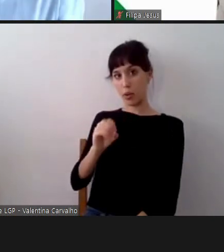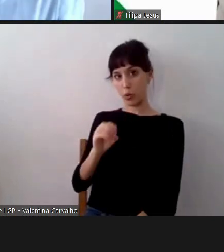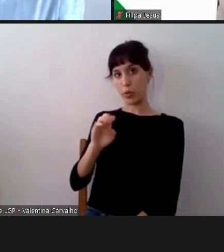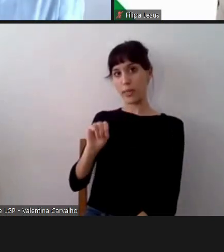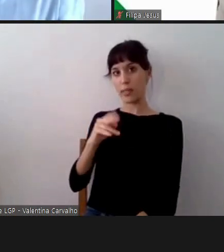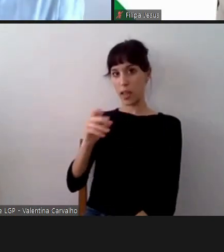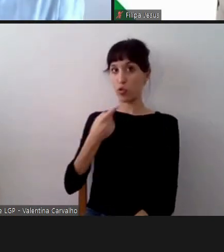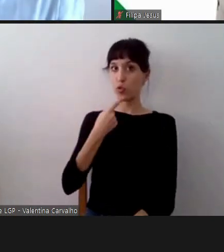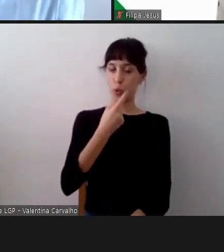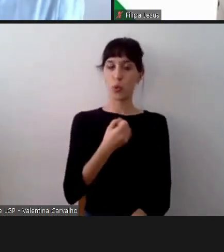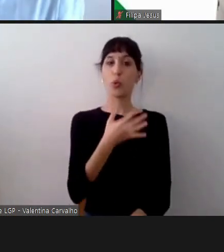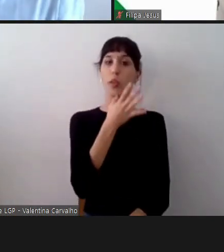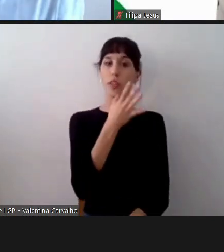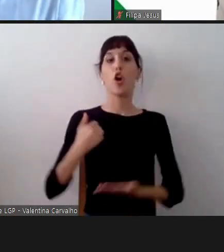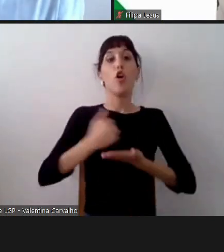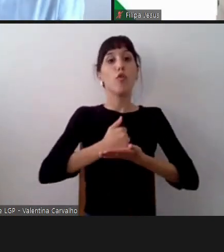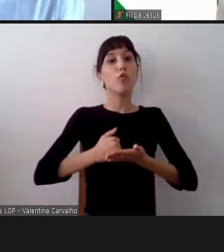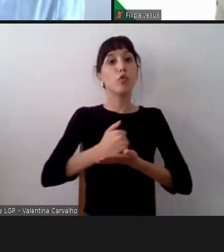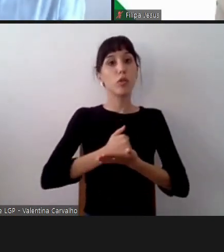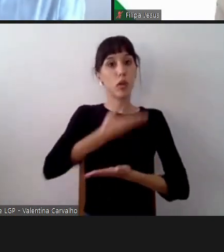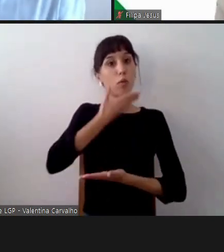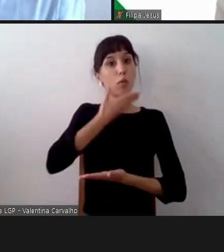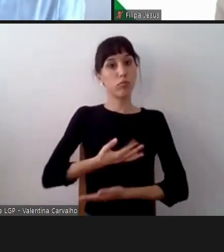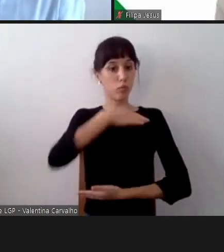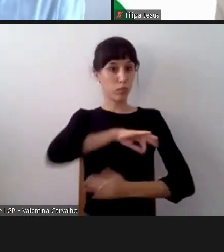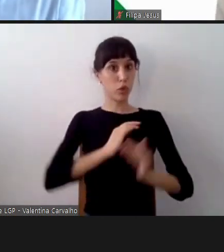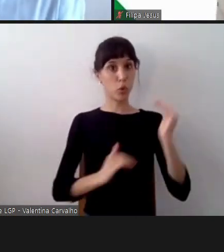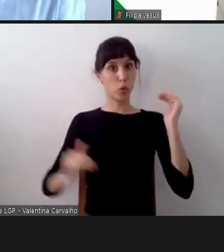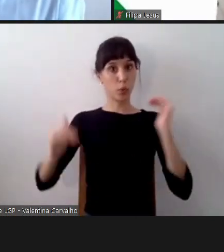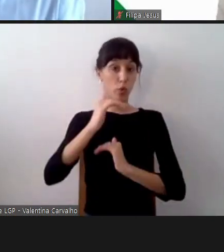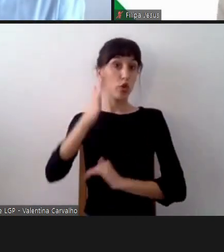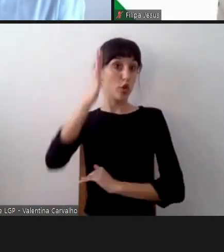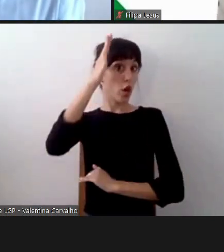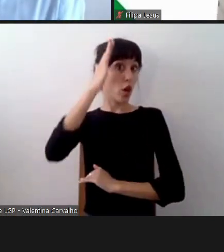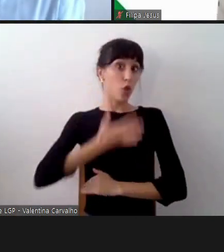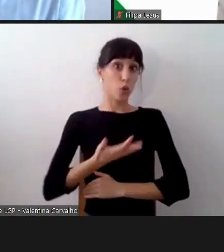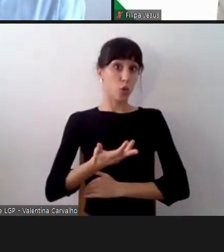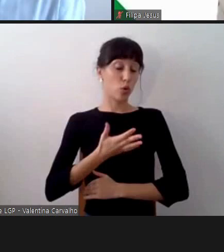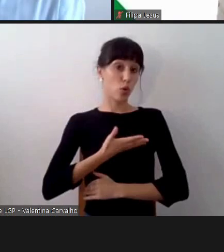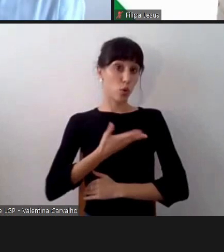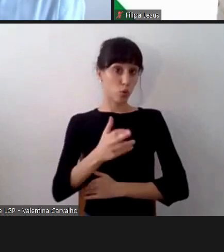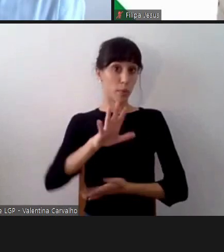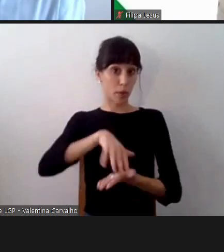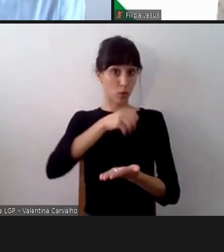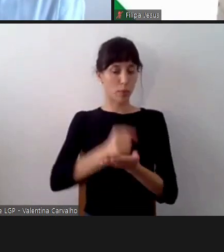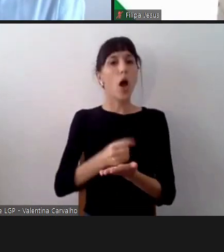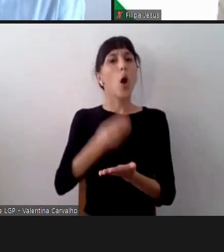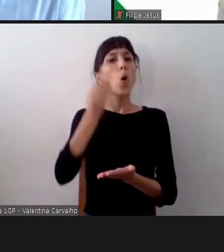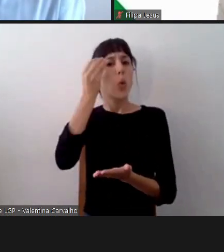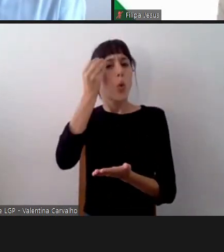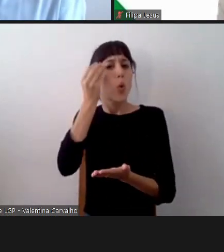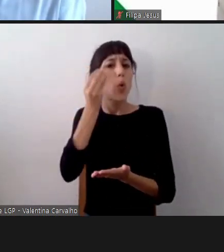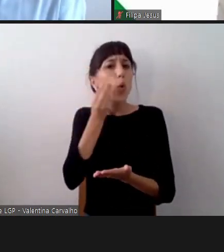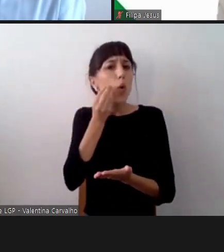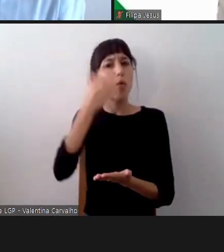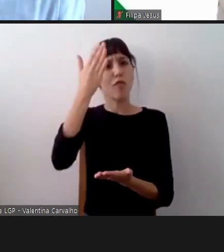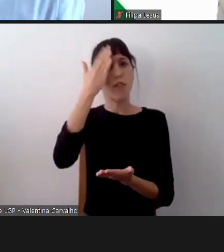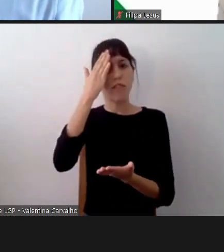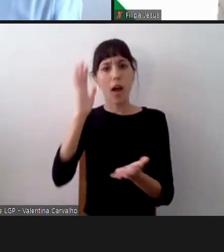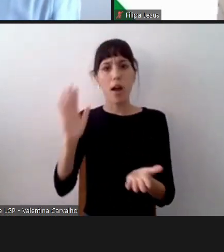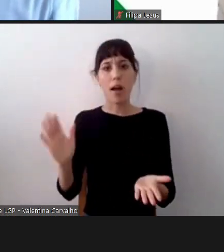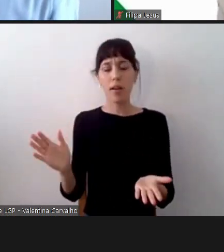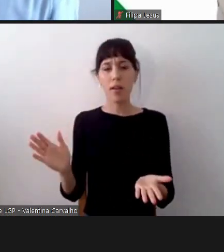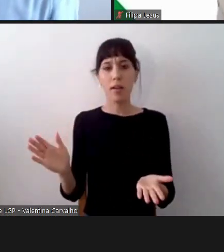para os trabalhadores com qualificações superiores como o doutoramento, como é que se perspectiva envolver, motivar, sensibilizar